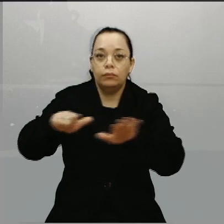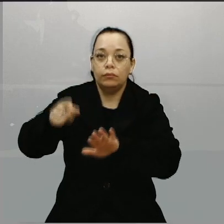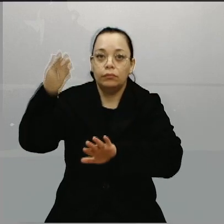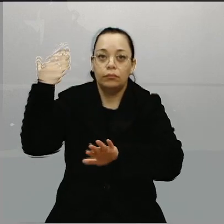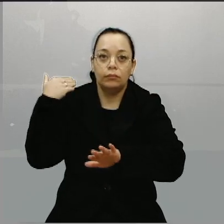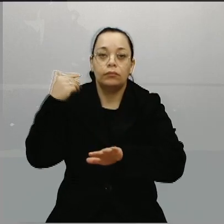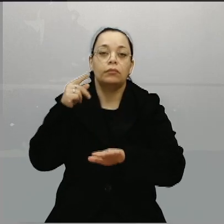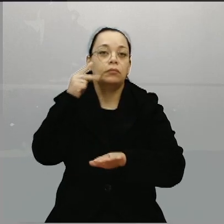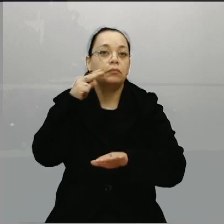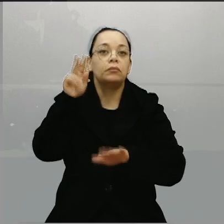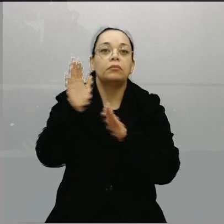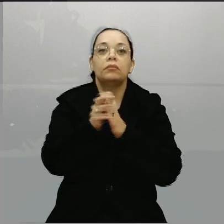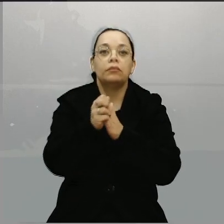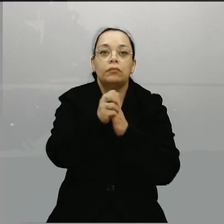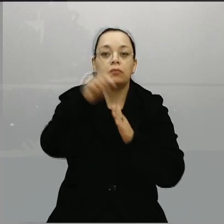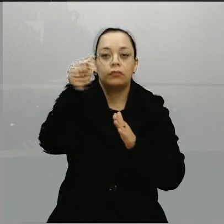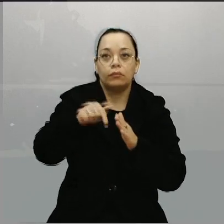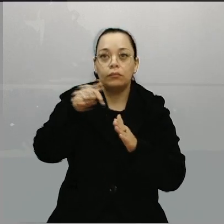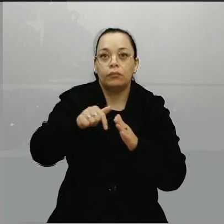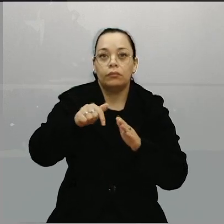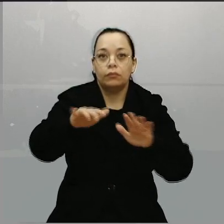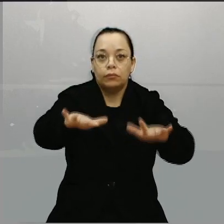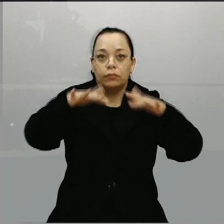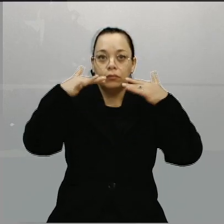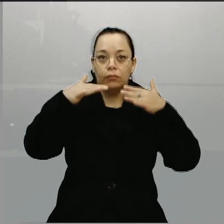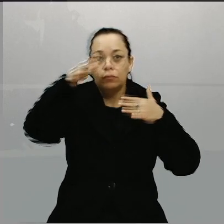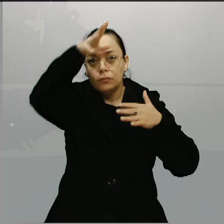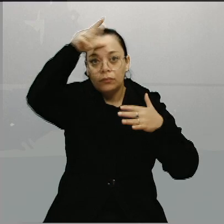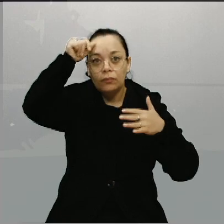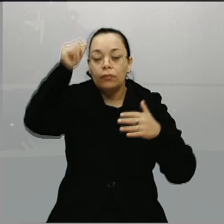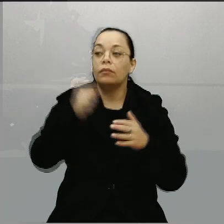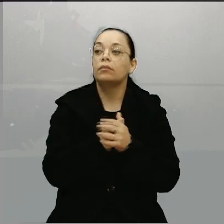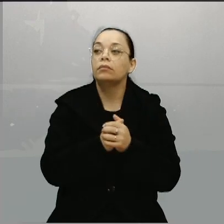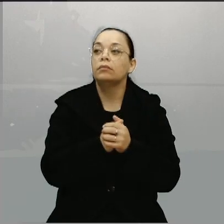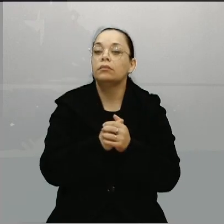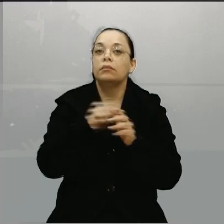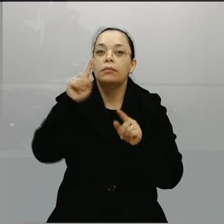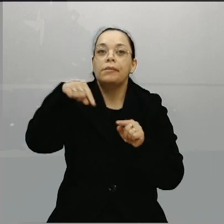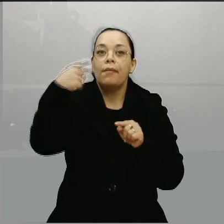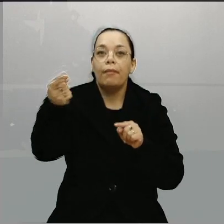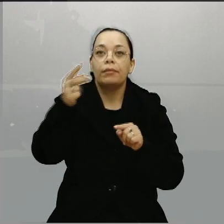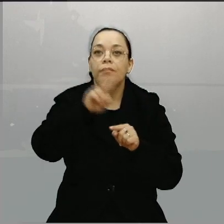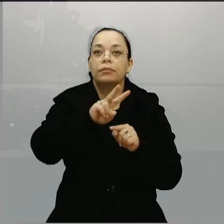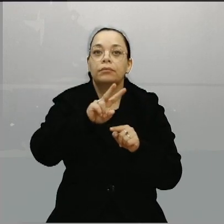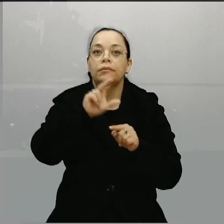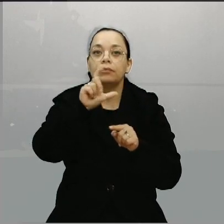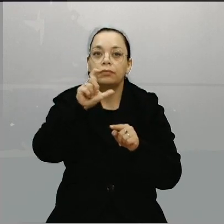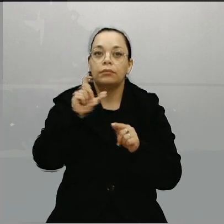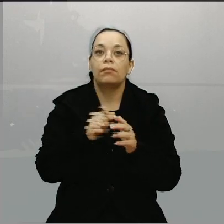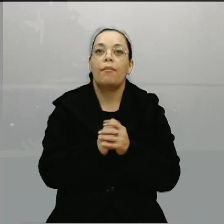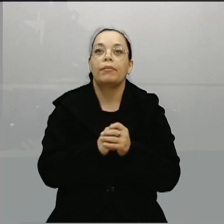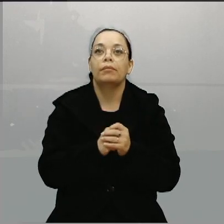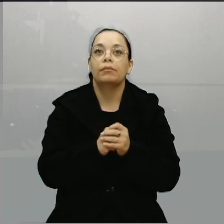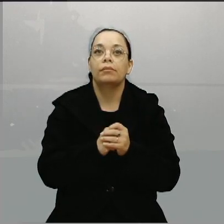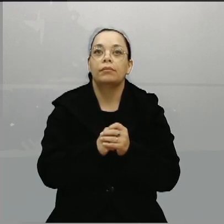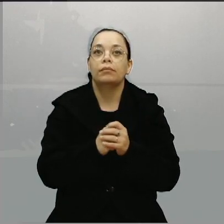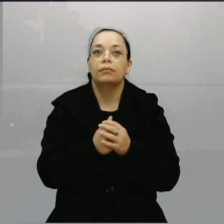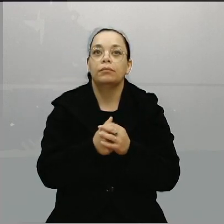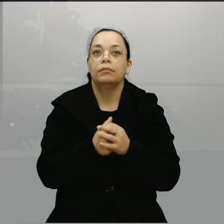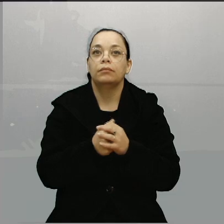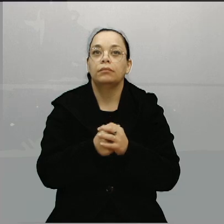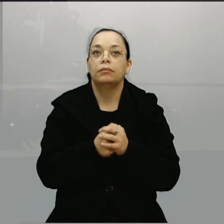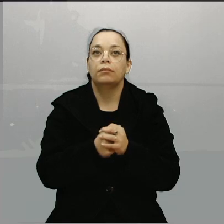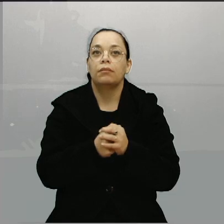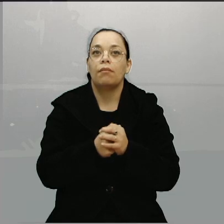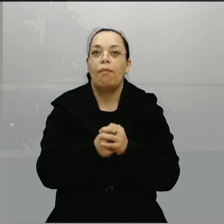Para quem não pôde acompanhar, foi aqui no saguão da prefeitura. Pode passar as fotos ali. Uma declaração de líder da bancada do PDT,